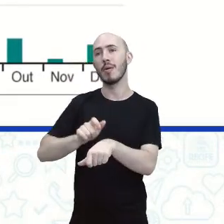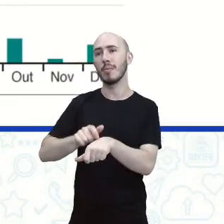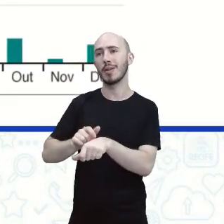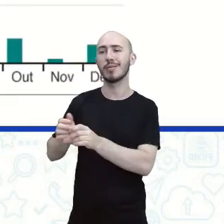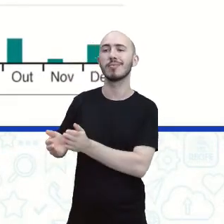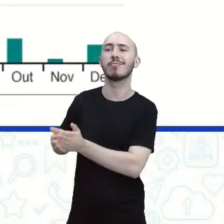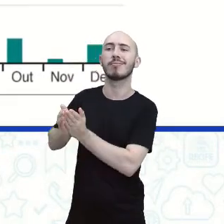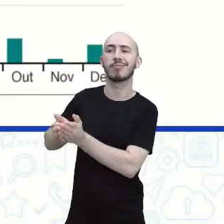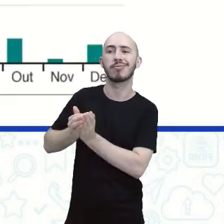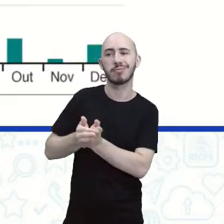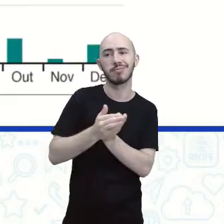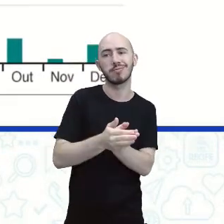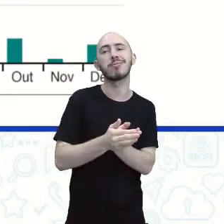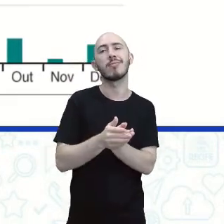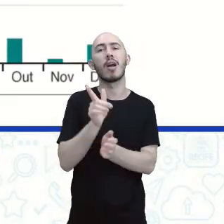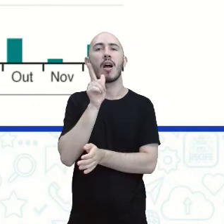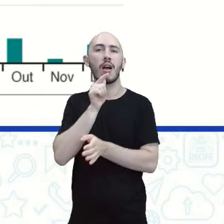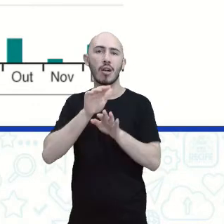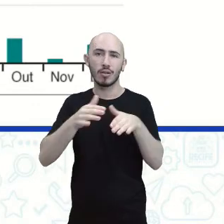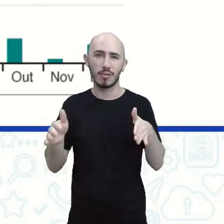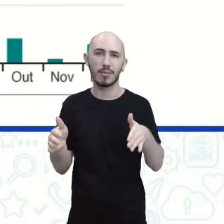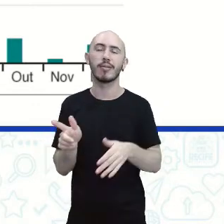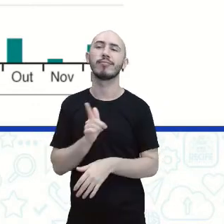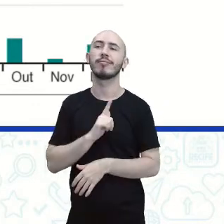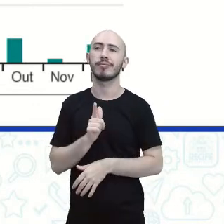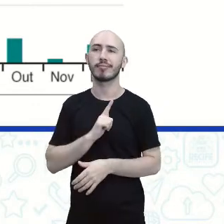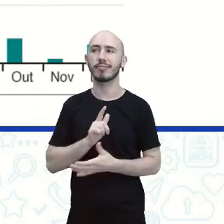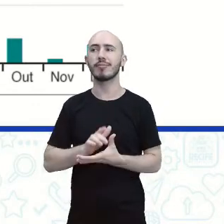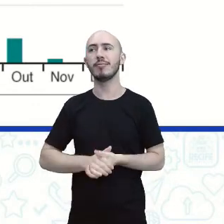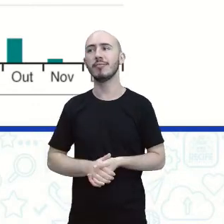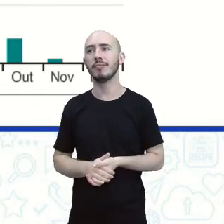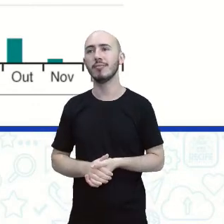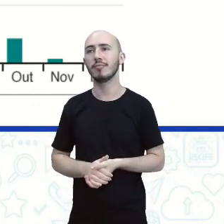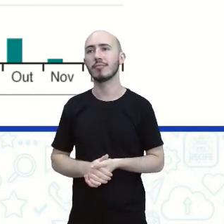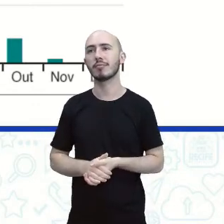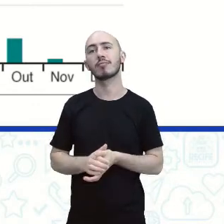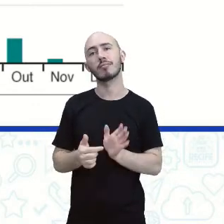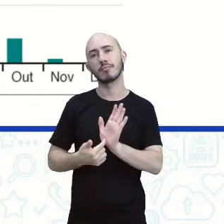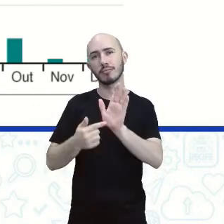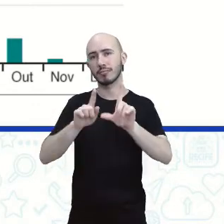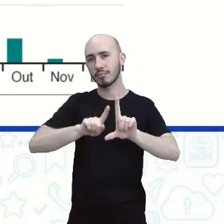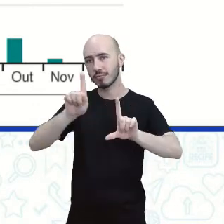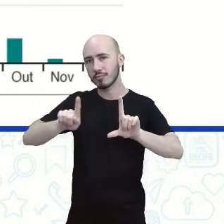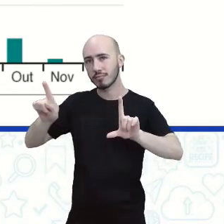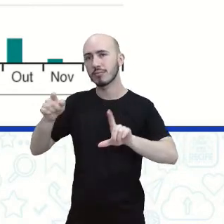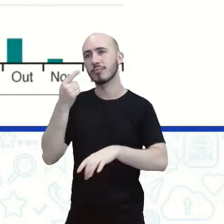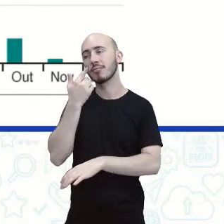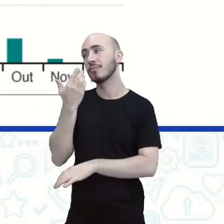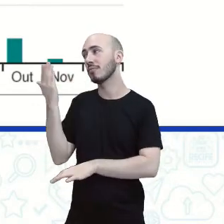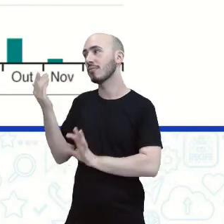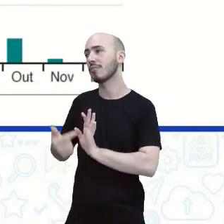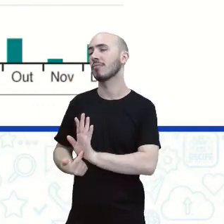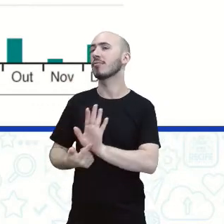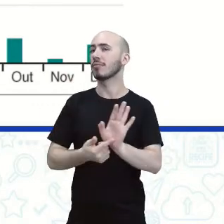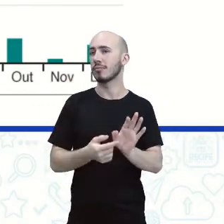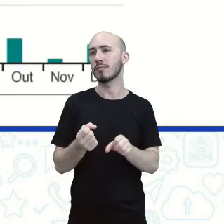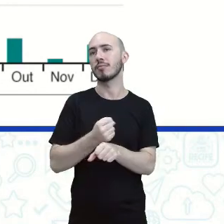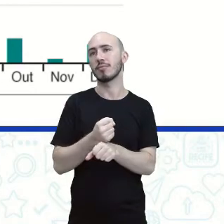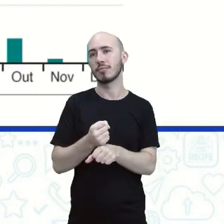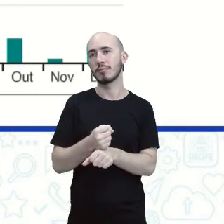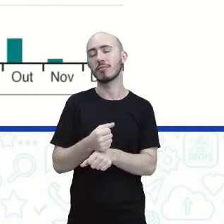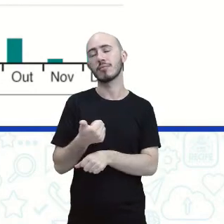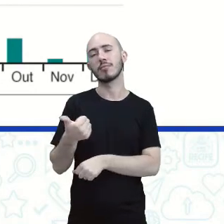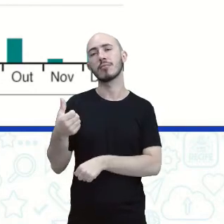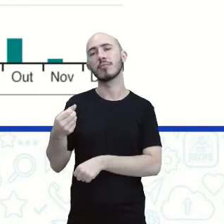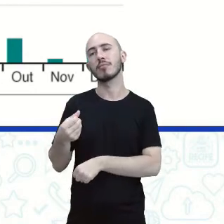muito no meridiano por conta da travessia. Você viu aí o índice mostrando como é que está a questão dos anos. Em